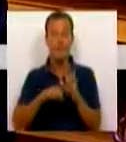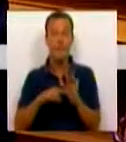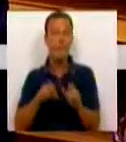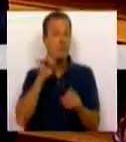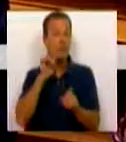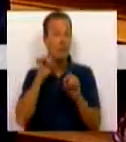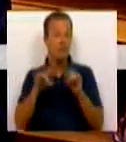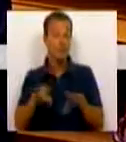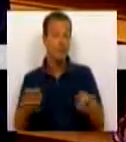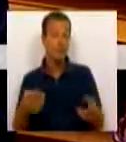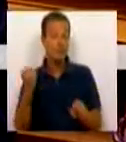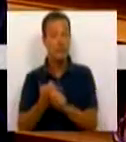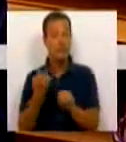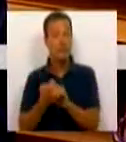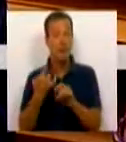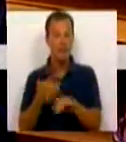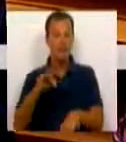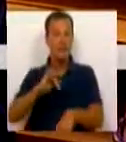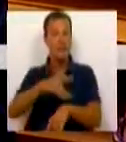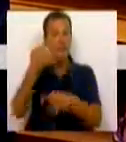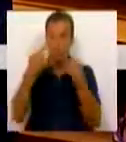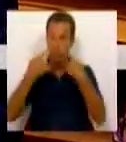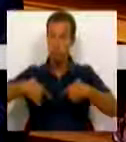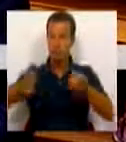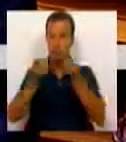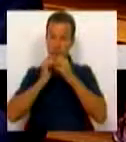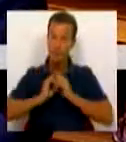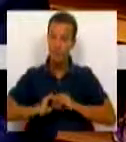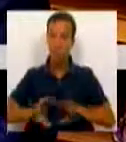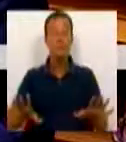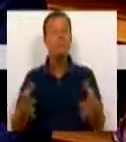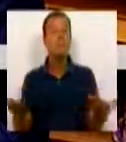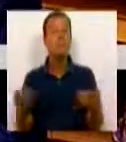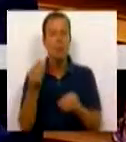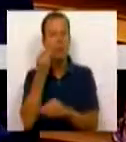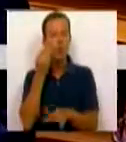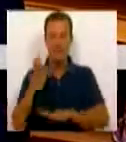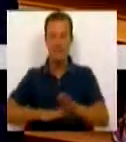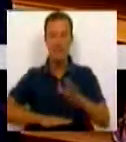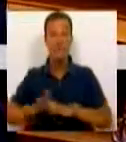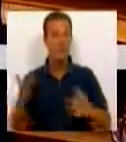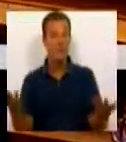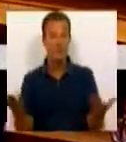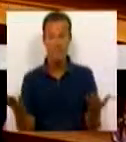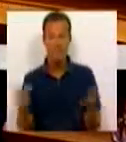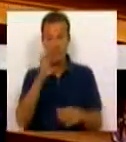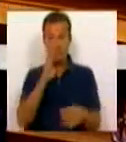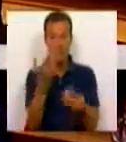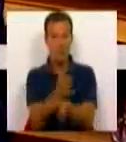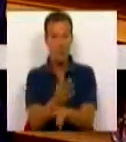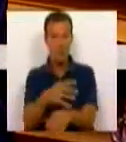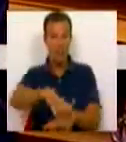autoproteção e ações de sensibilização públicas, nomeadamente como agir em caso de incêndio em